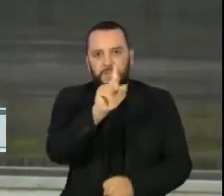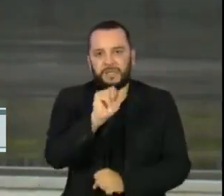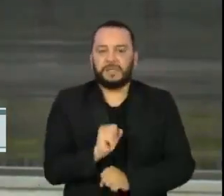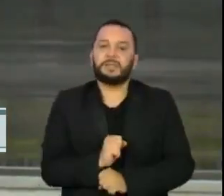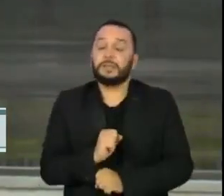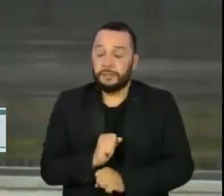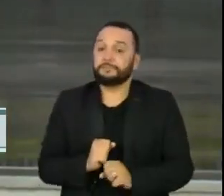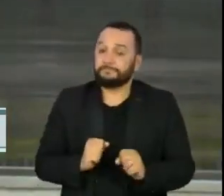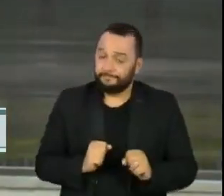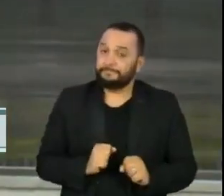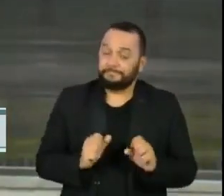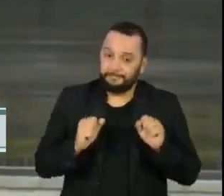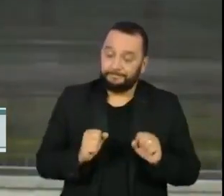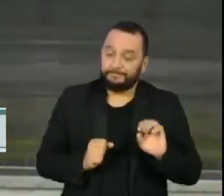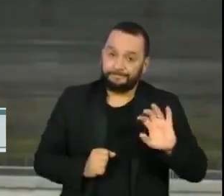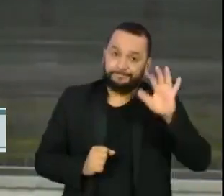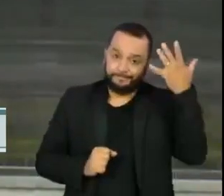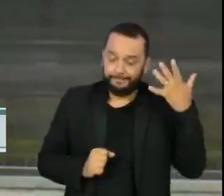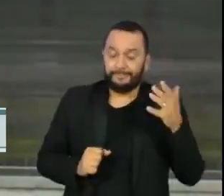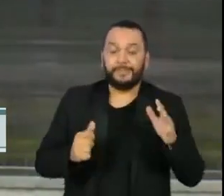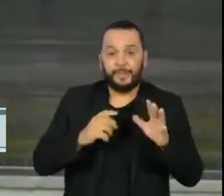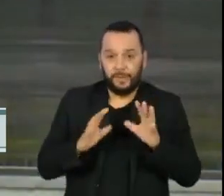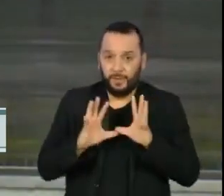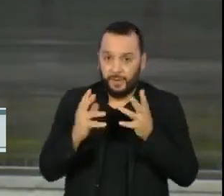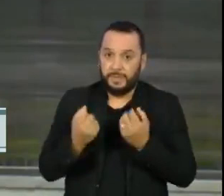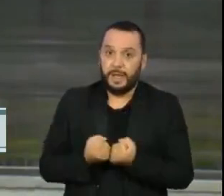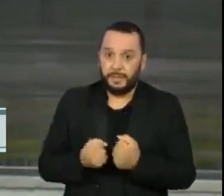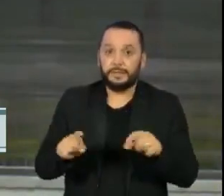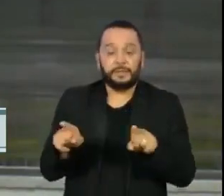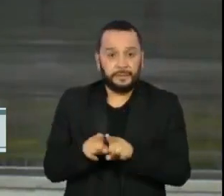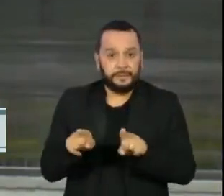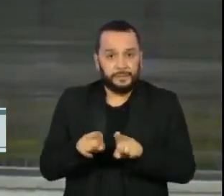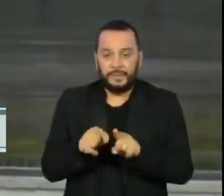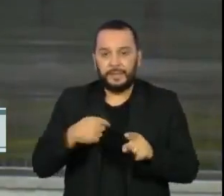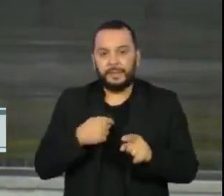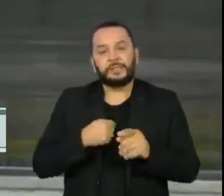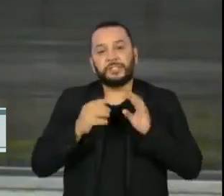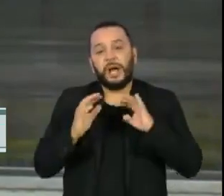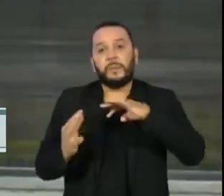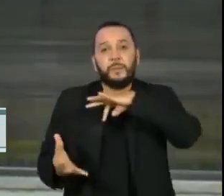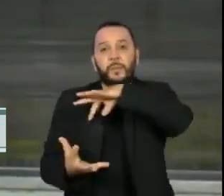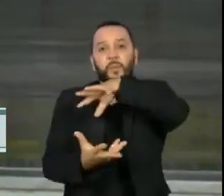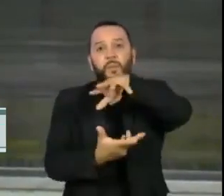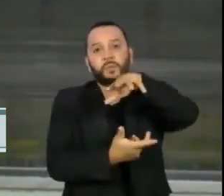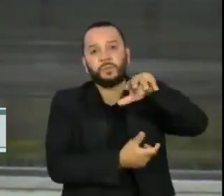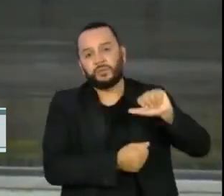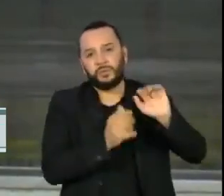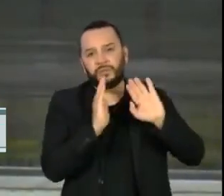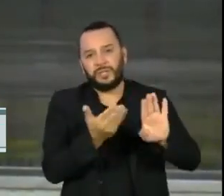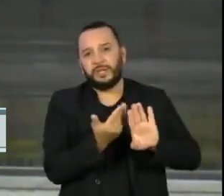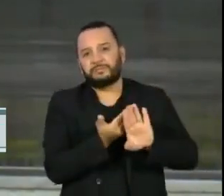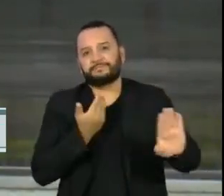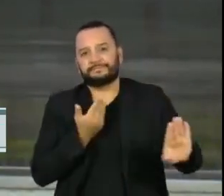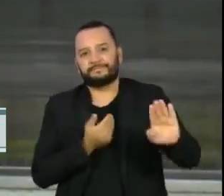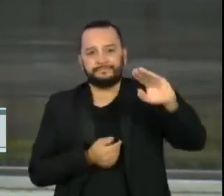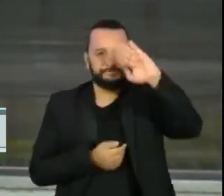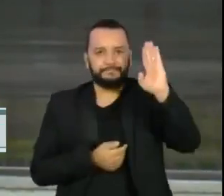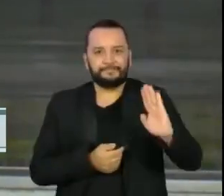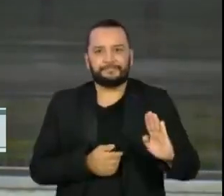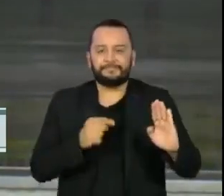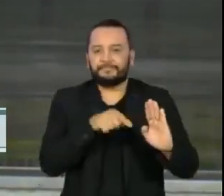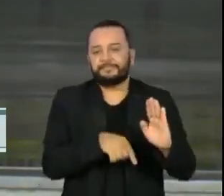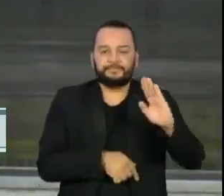este mesmo alerta da Organização Mundial de Saúde seja feita para todo mundo. ou seja, o nosso país, o